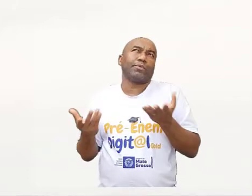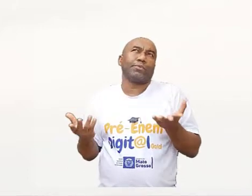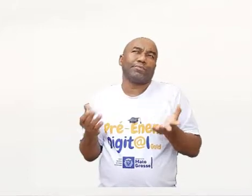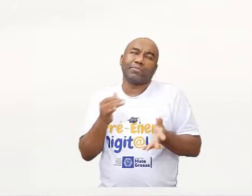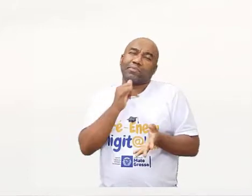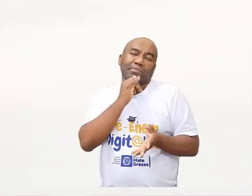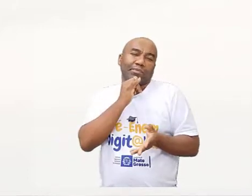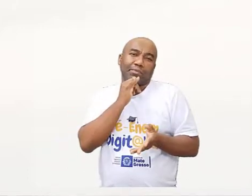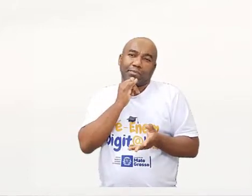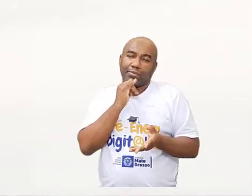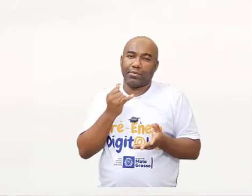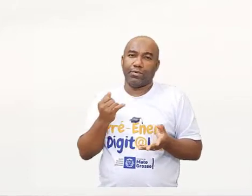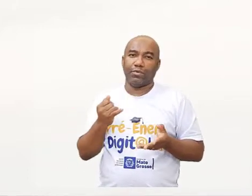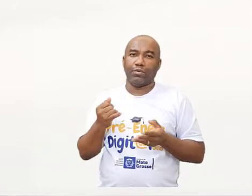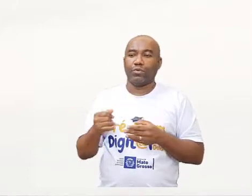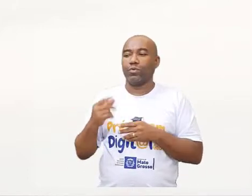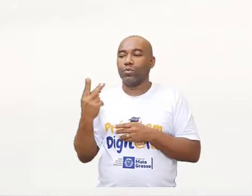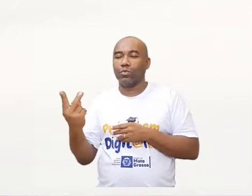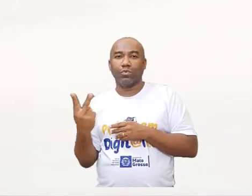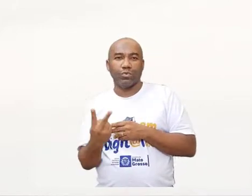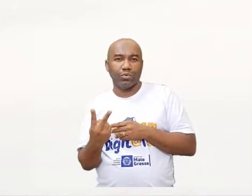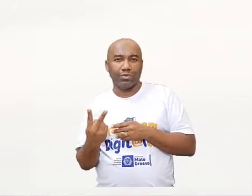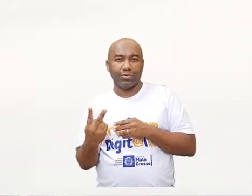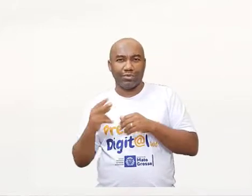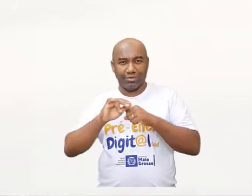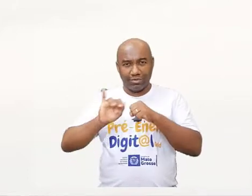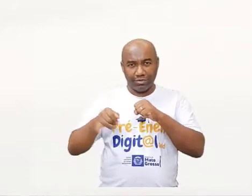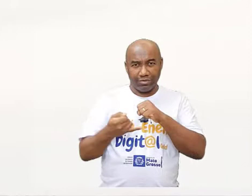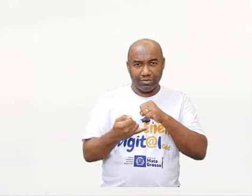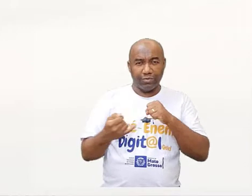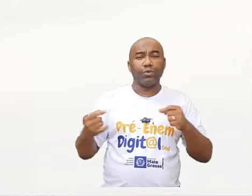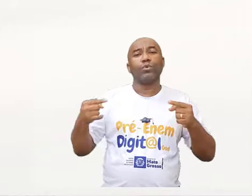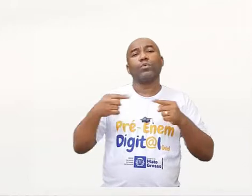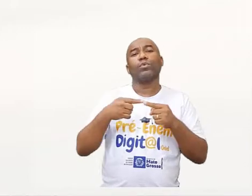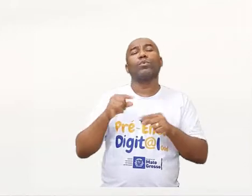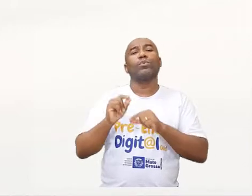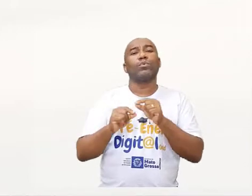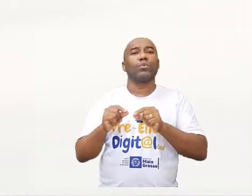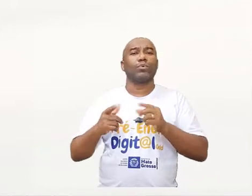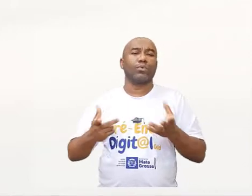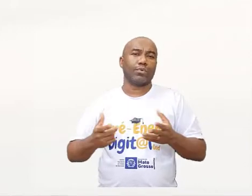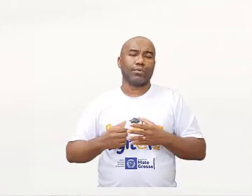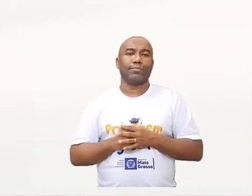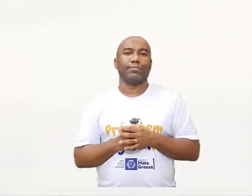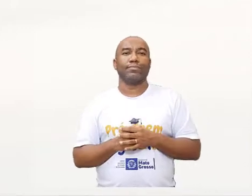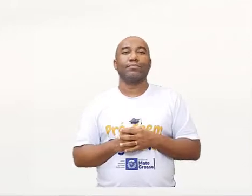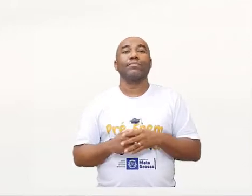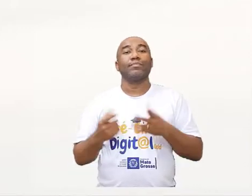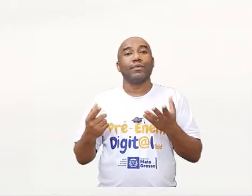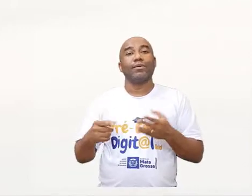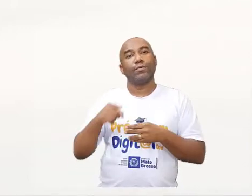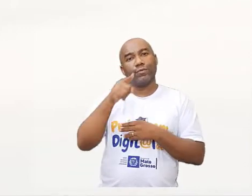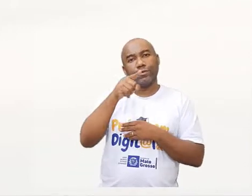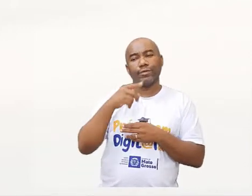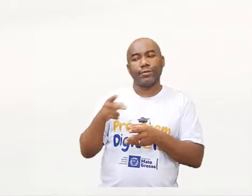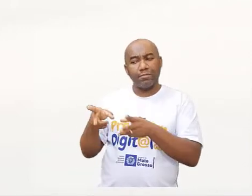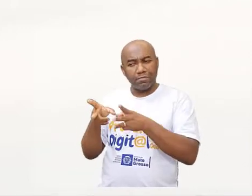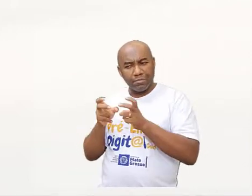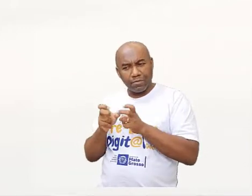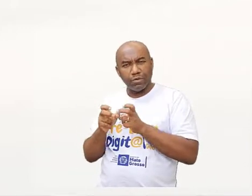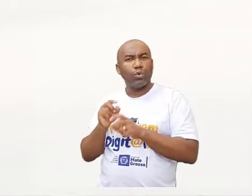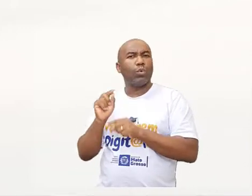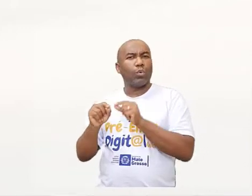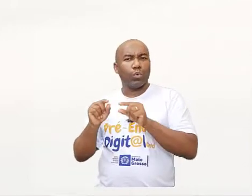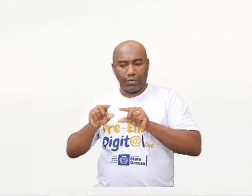caracterizado por dois adjetivos? Aí vem aquela questão, você vai observar